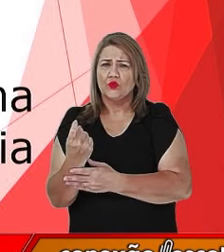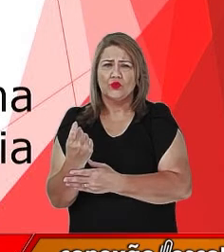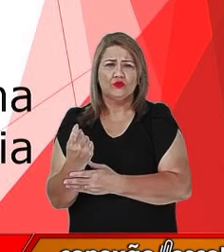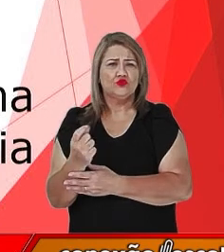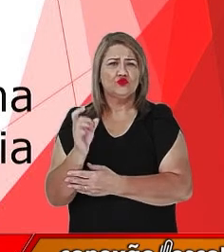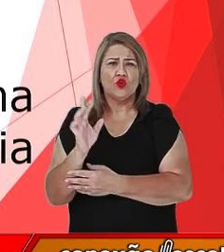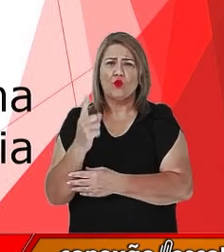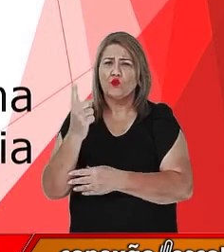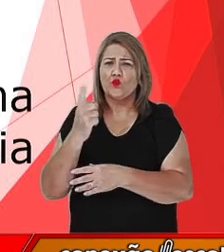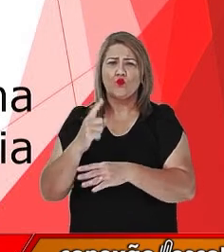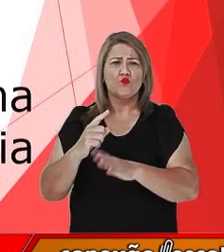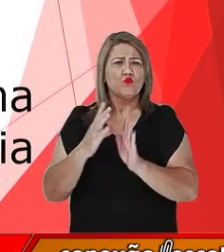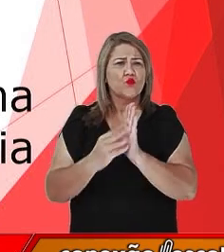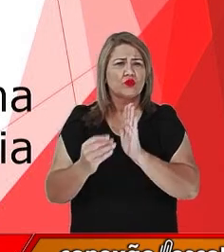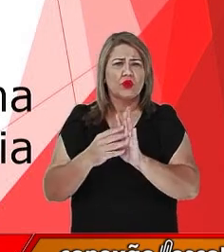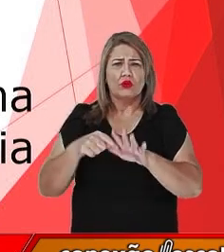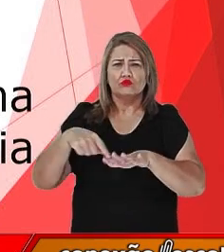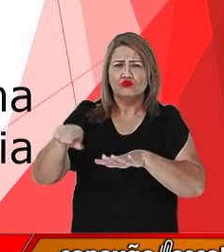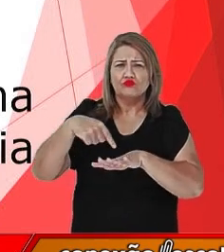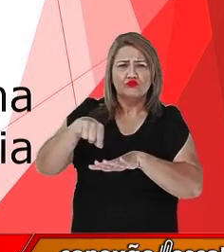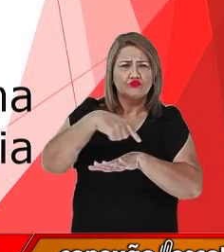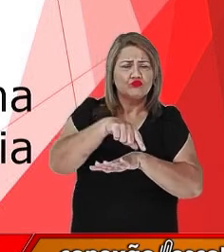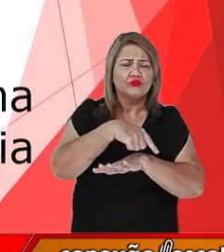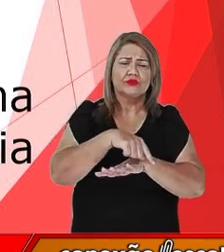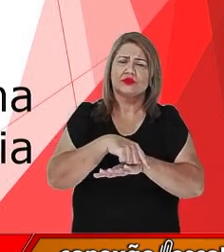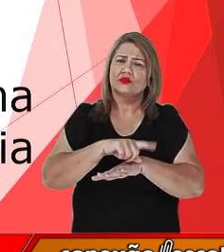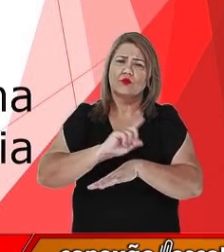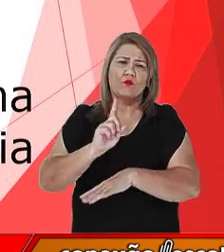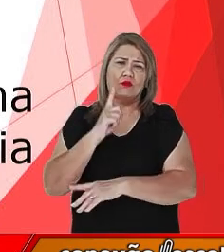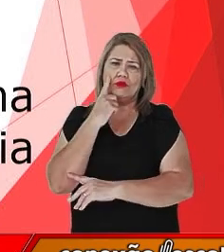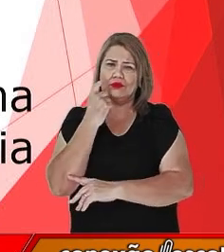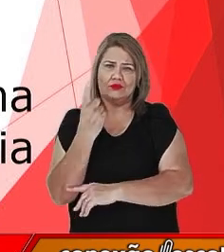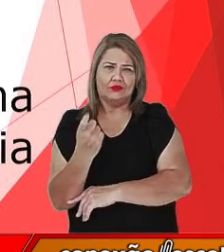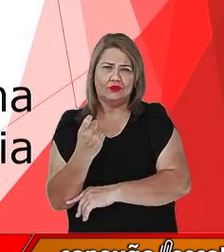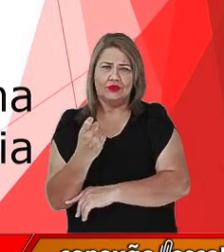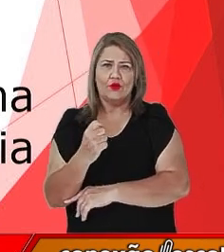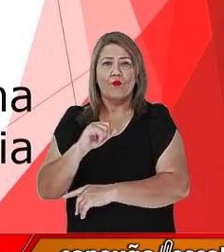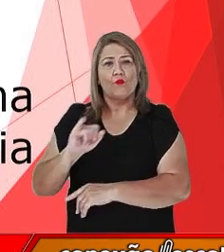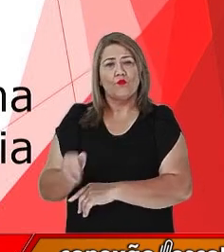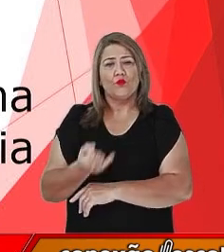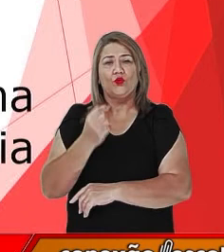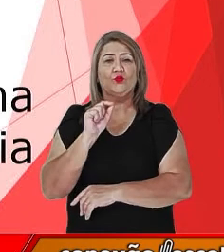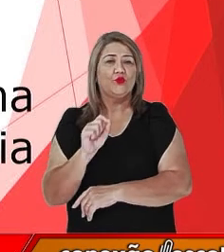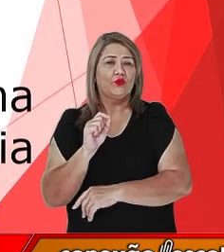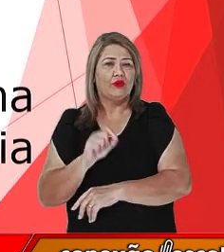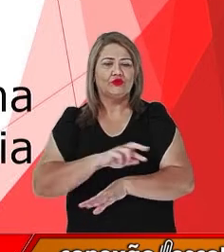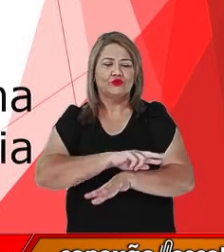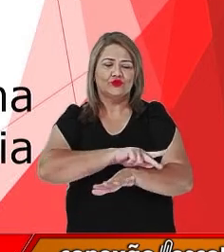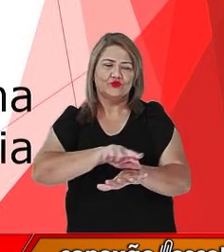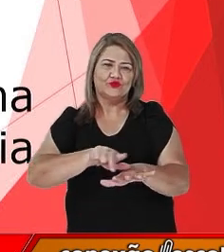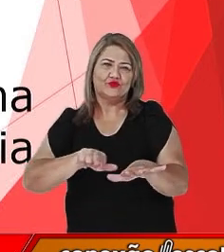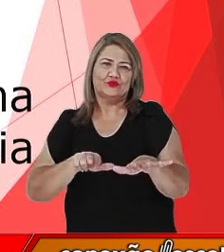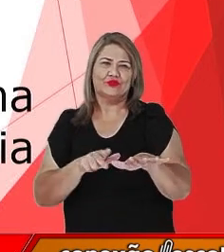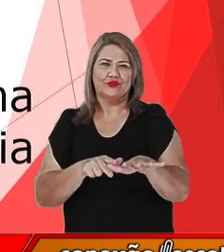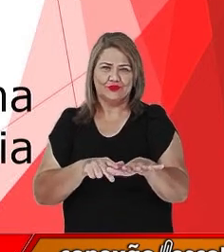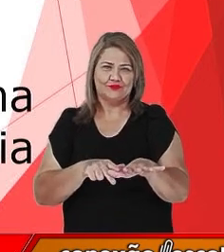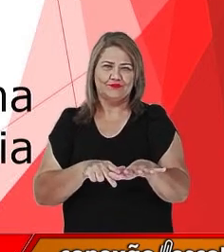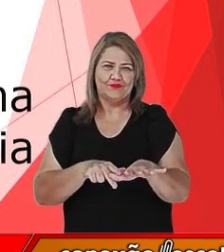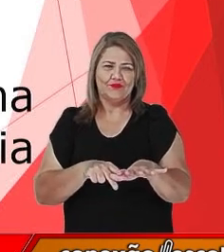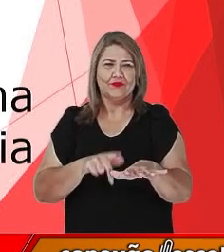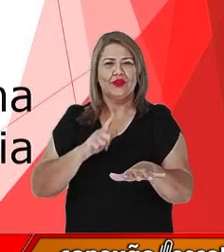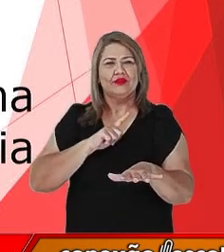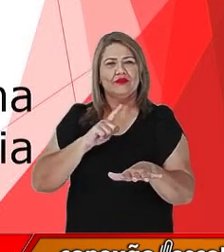um único modal de transporte não é interessante. O vantajoso é utilizar diversos modais de transporte